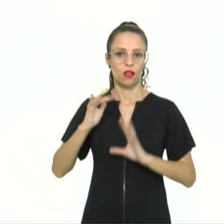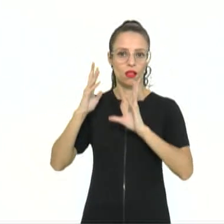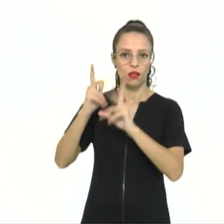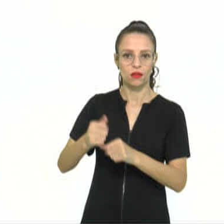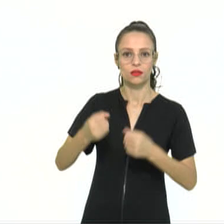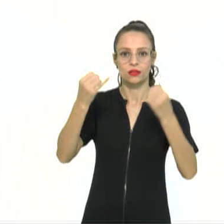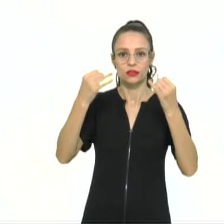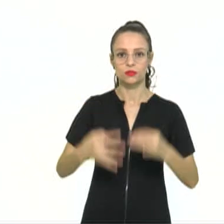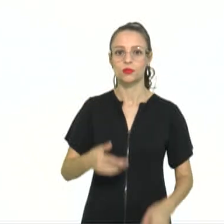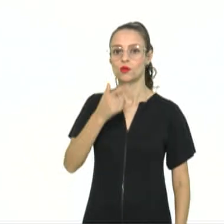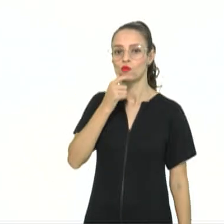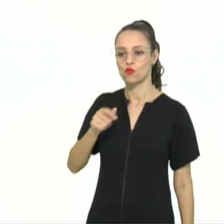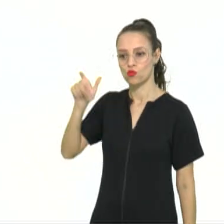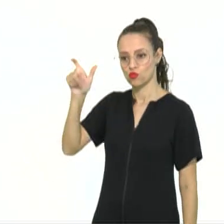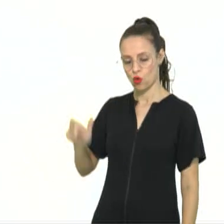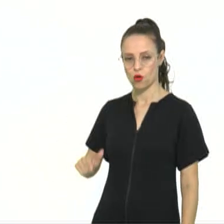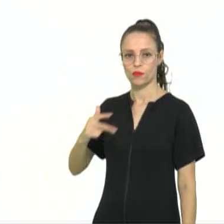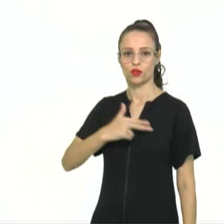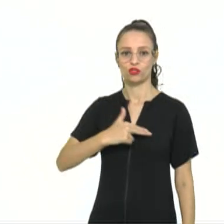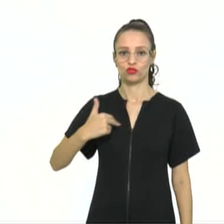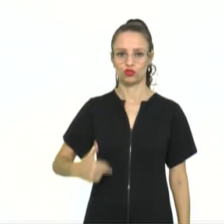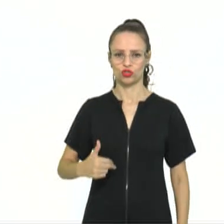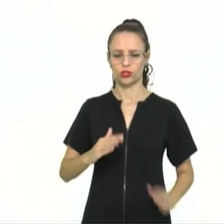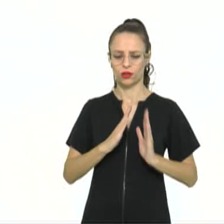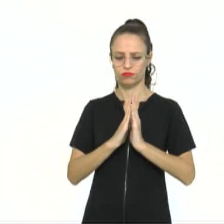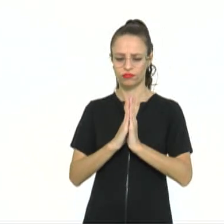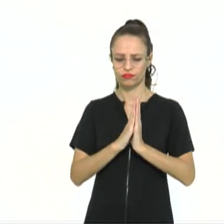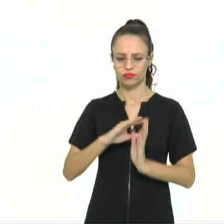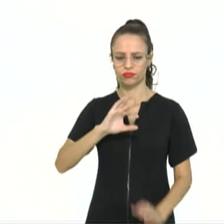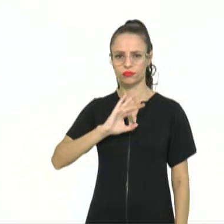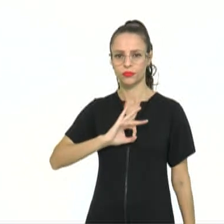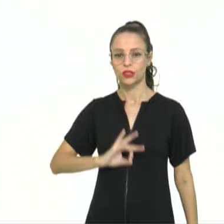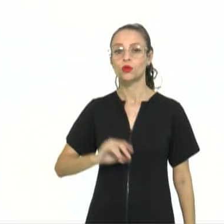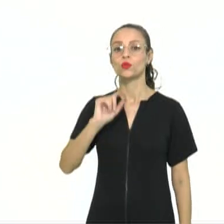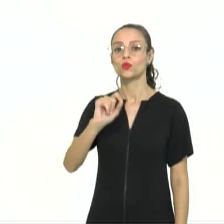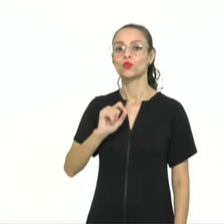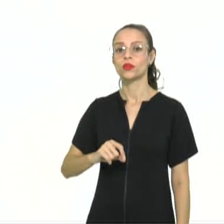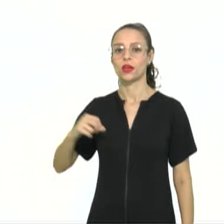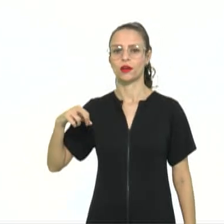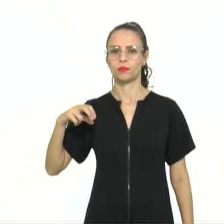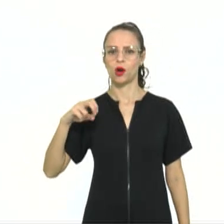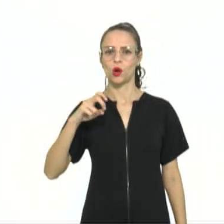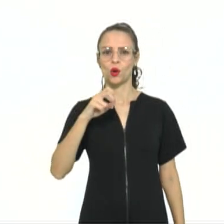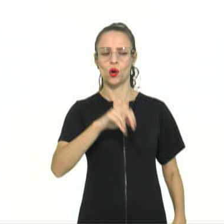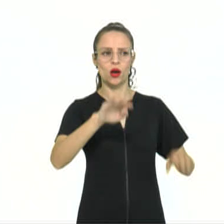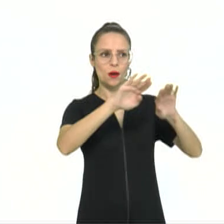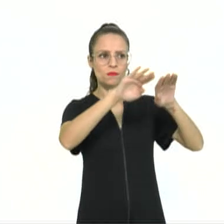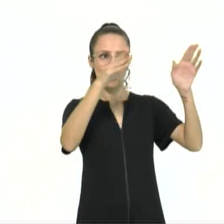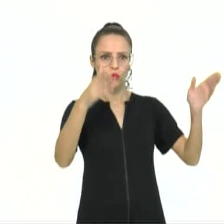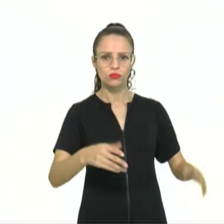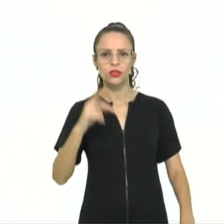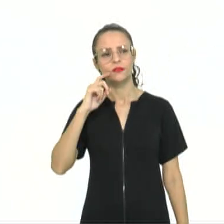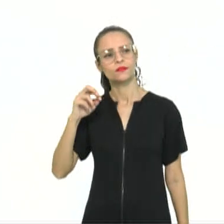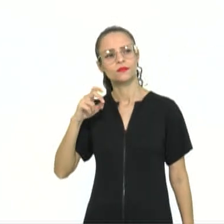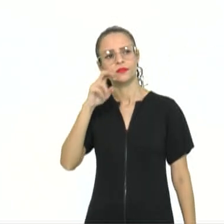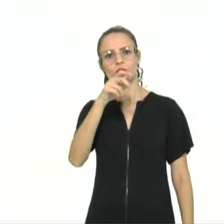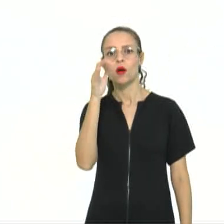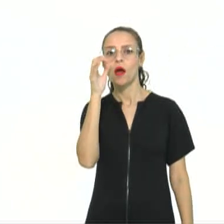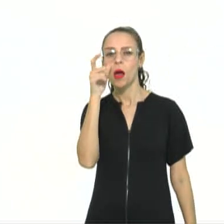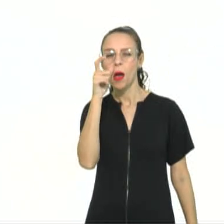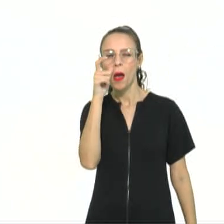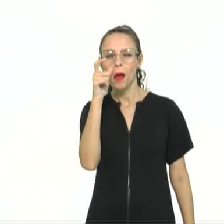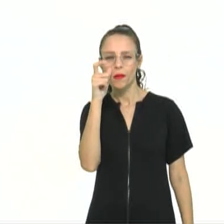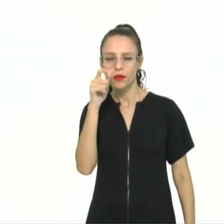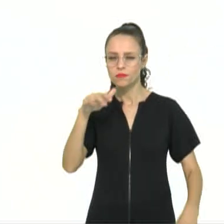vez um monge chinês, Tao Mo, subiu numa montanha e se pôs a contemplar o movimento